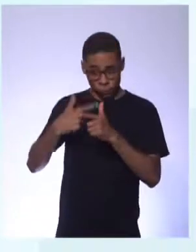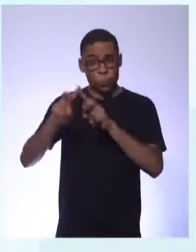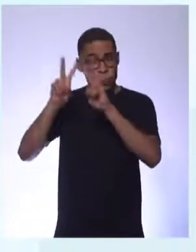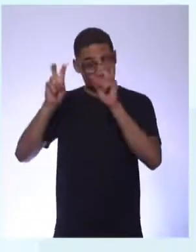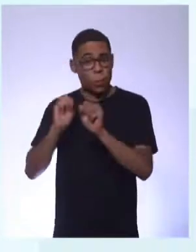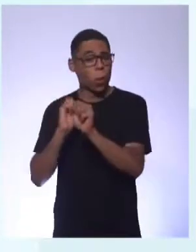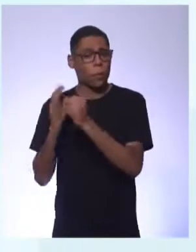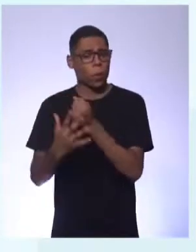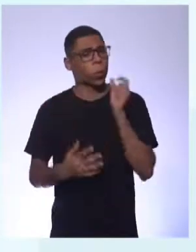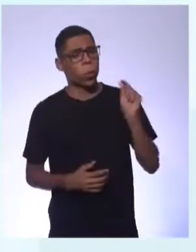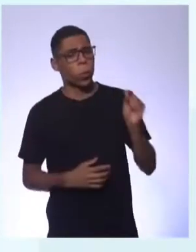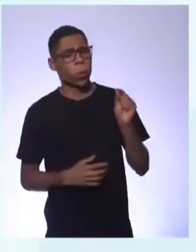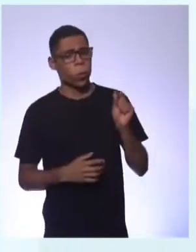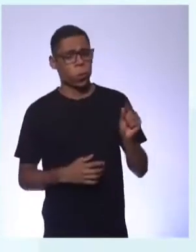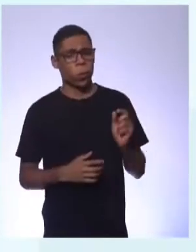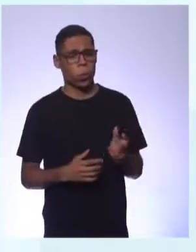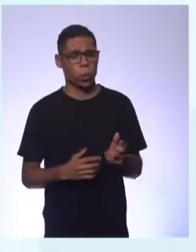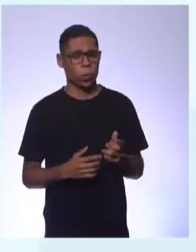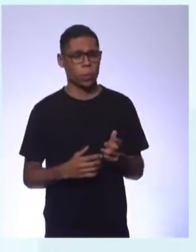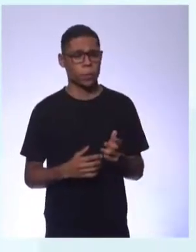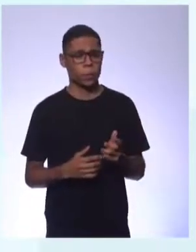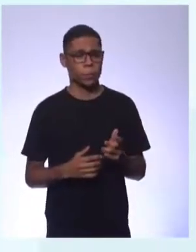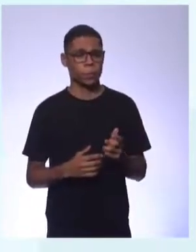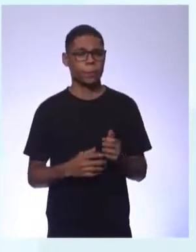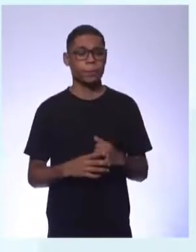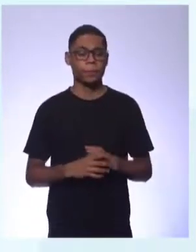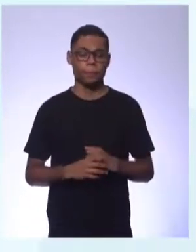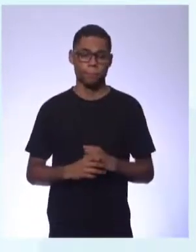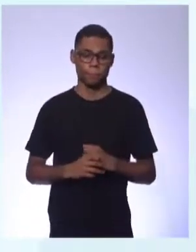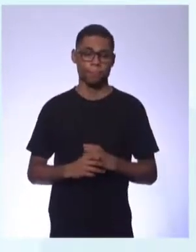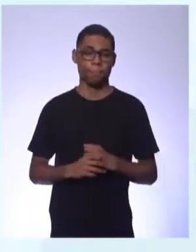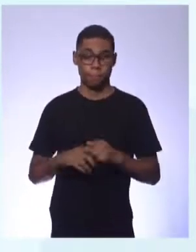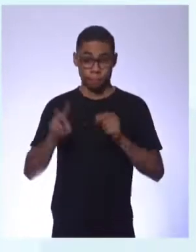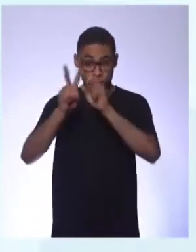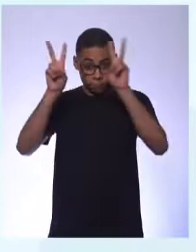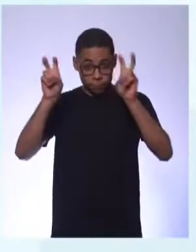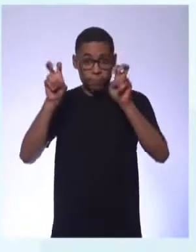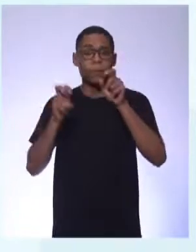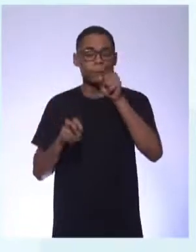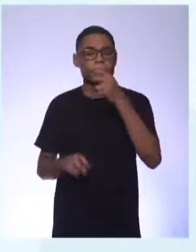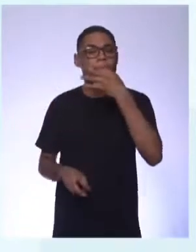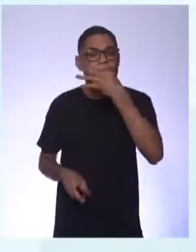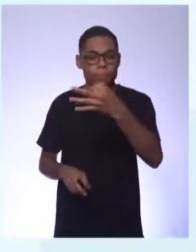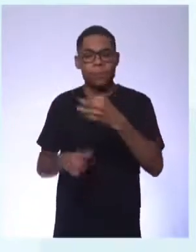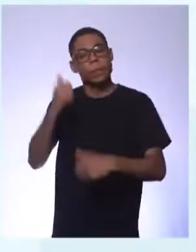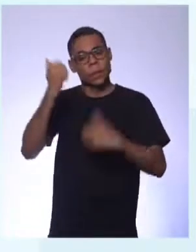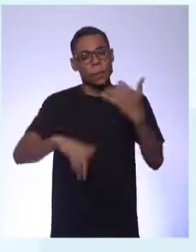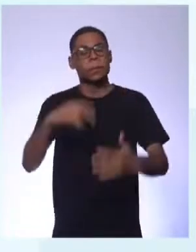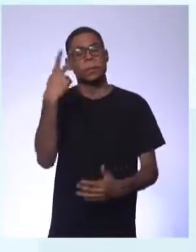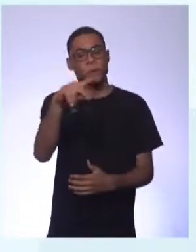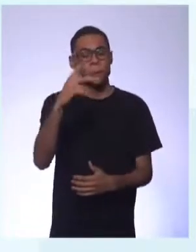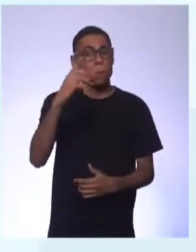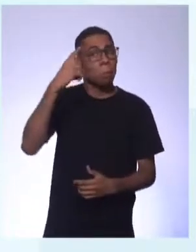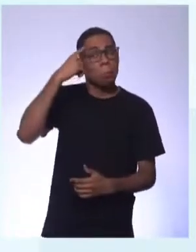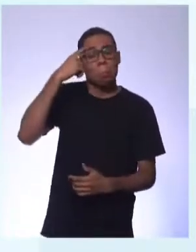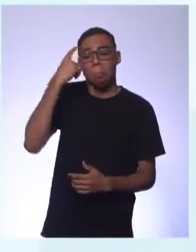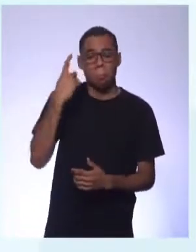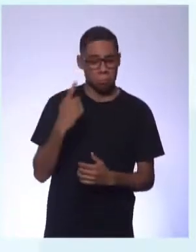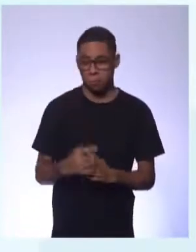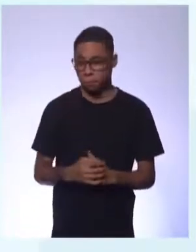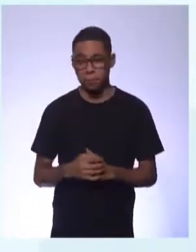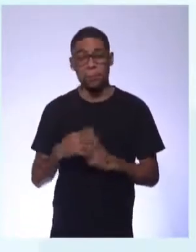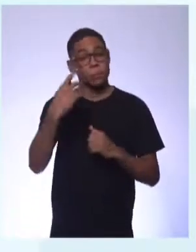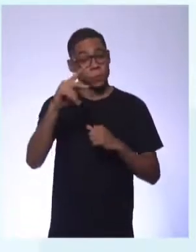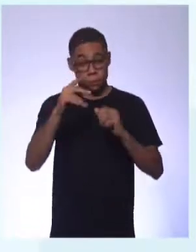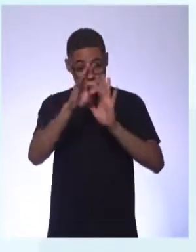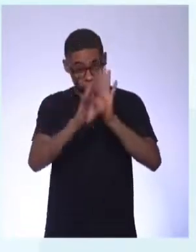de Saúde, o SUS, deve enfrentar uma polêmica. Dentro desse tema você se posiciona, né, professor? Exatamente. Dê um título